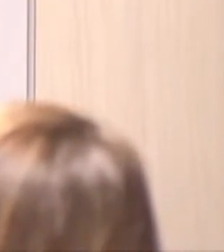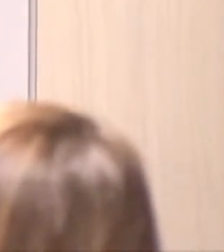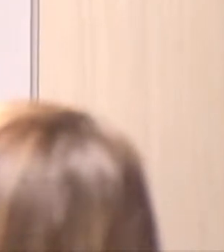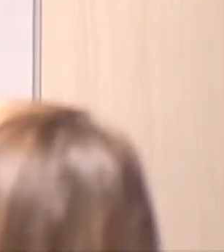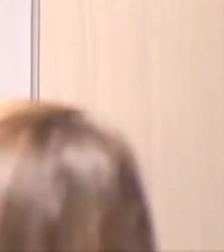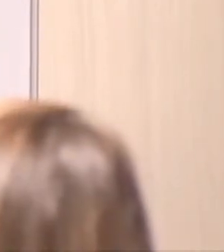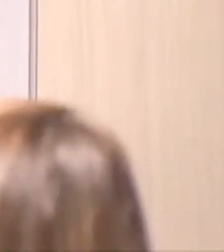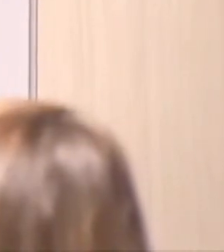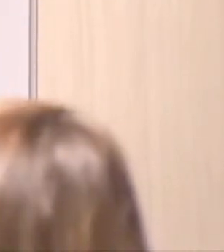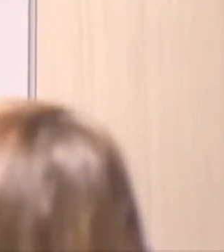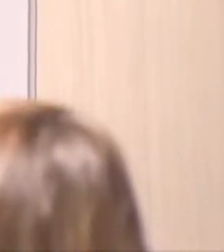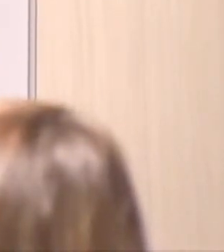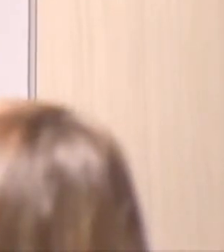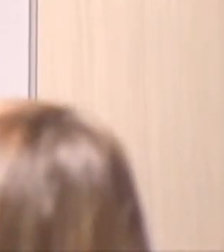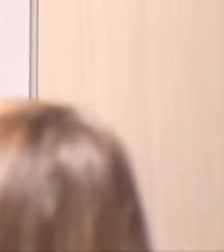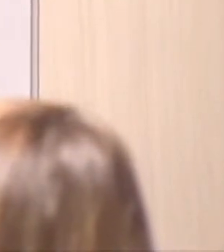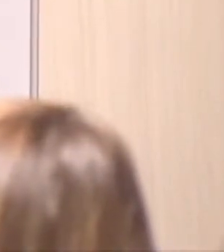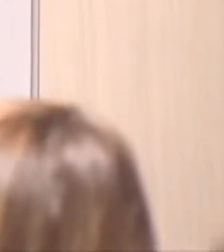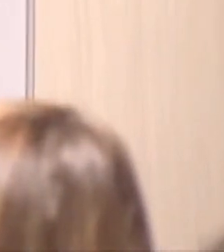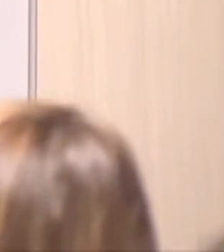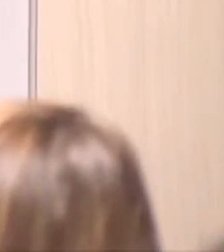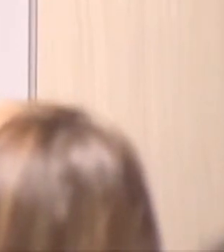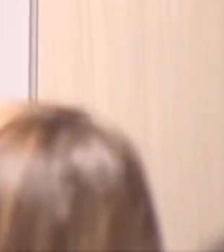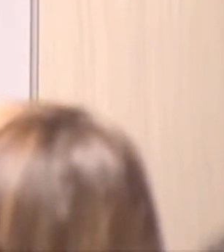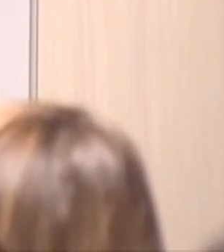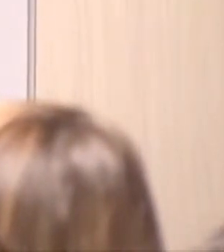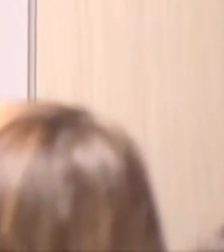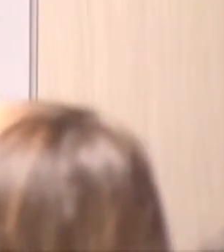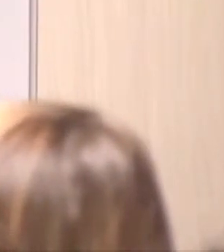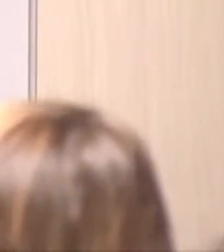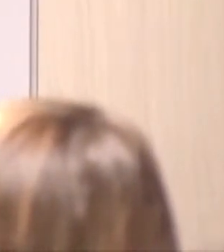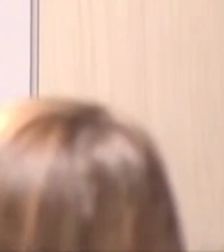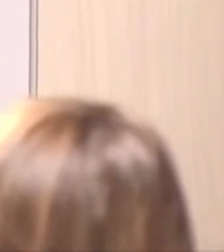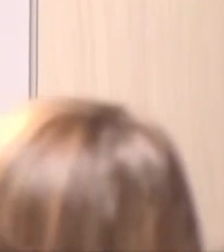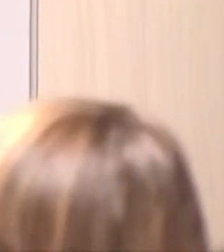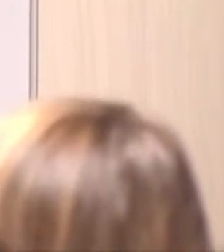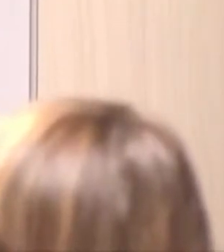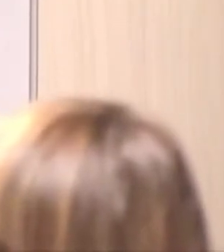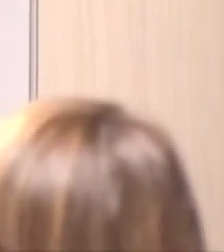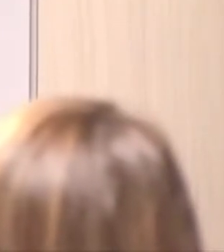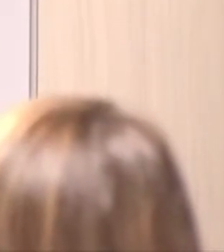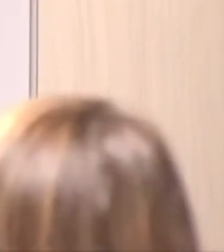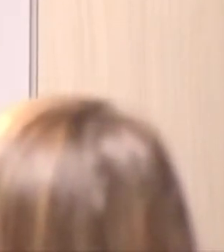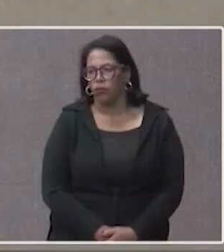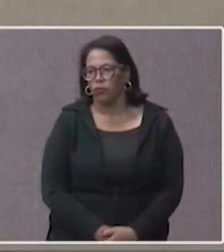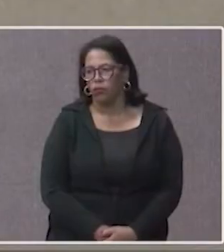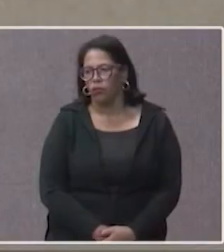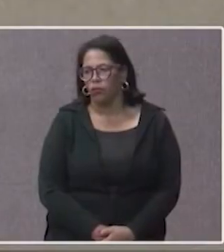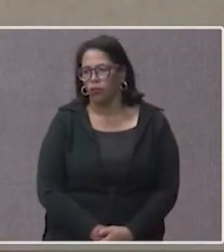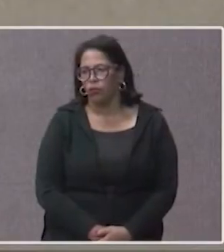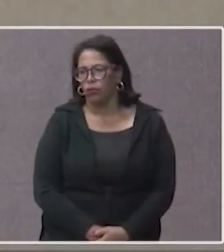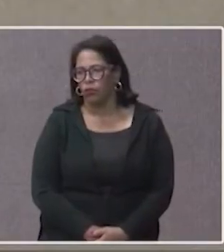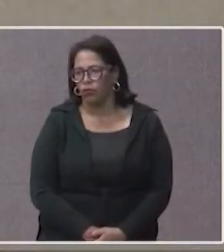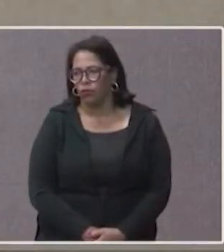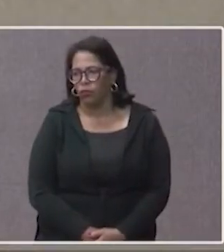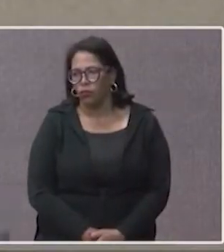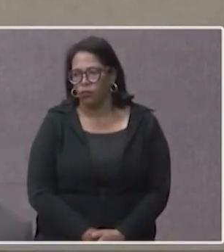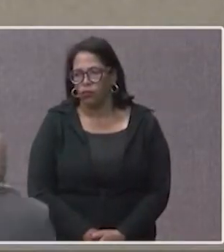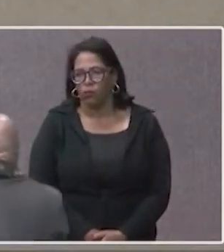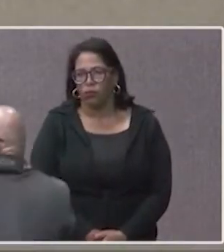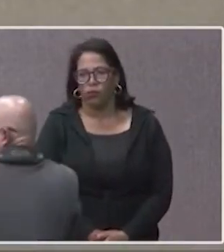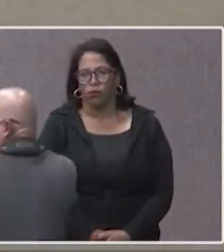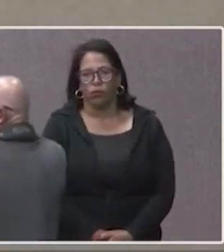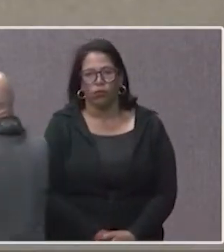Agricultura, que na gestão passada era uma secretaria especial, assumiu o deputado federal André de Paula. Valdez Góes tomou